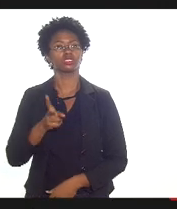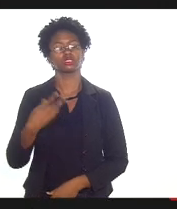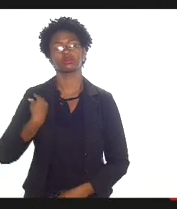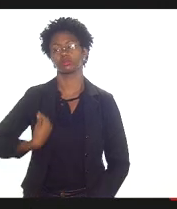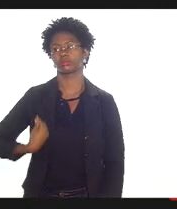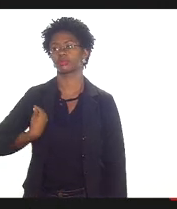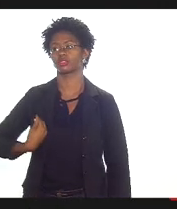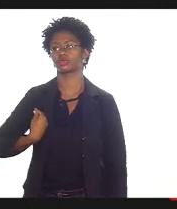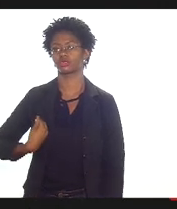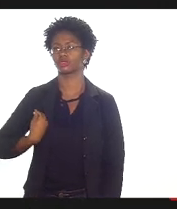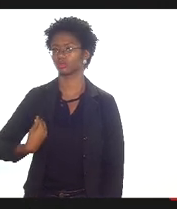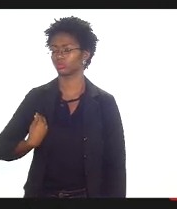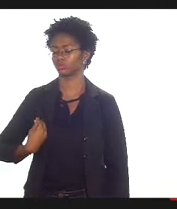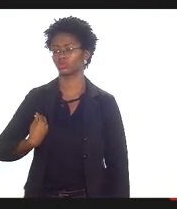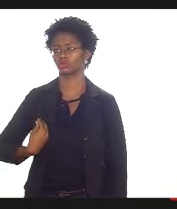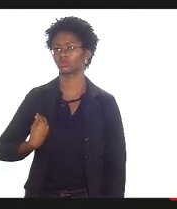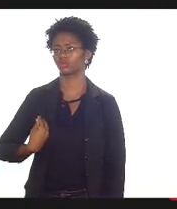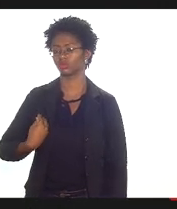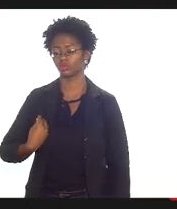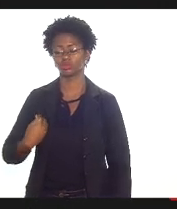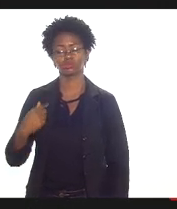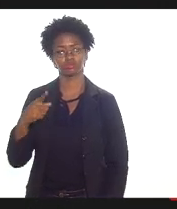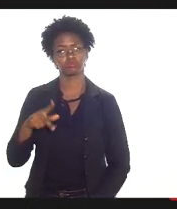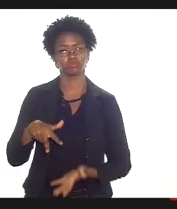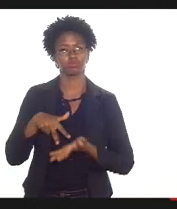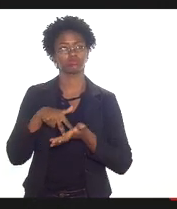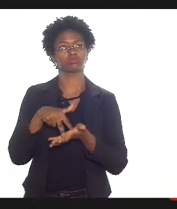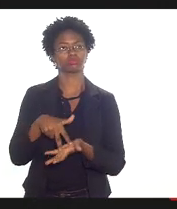participou como um grande ator, né,